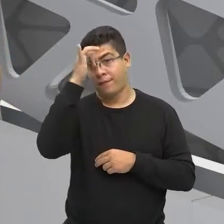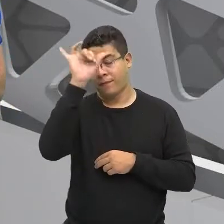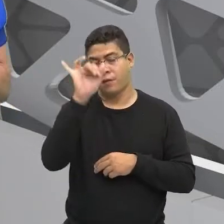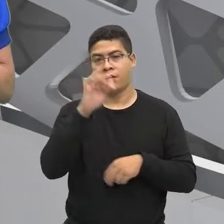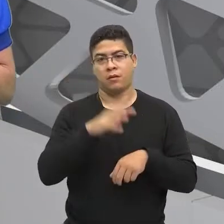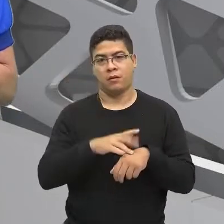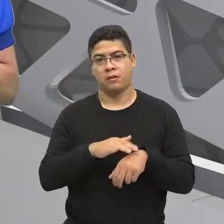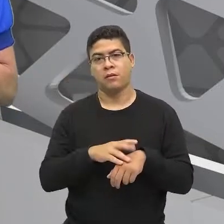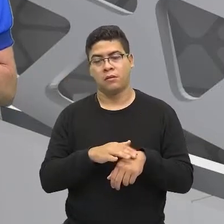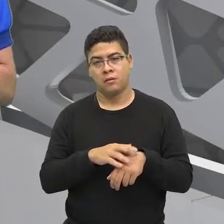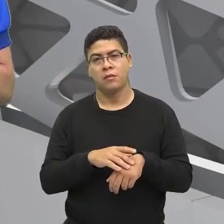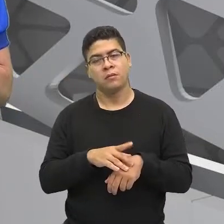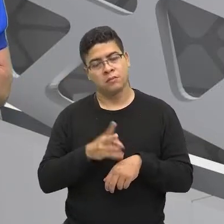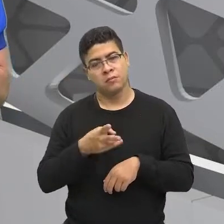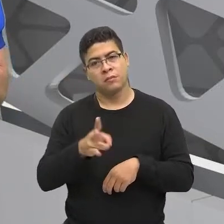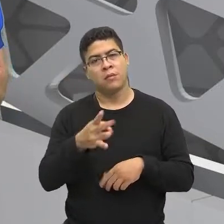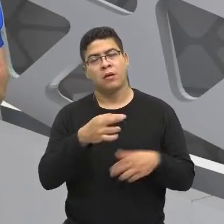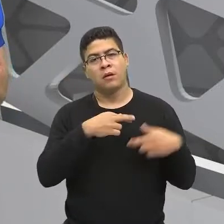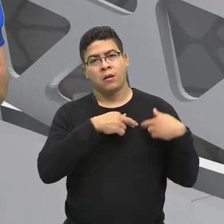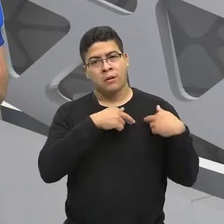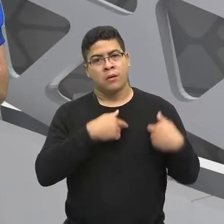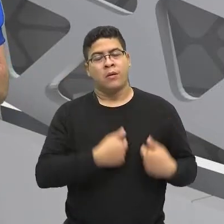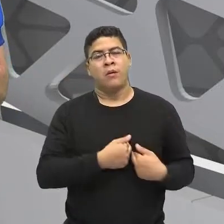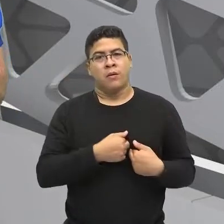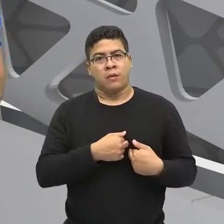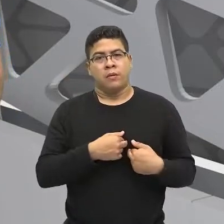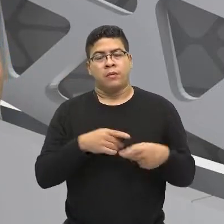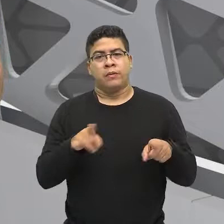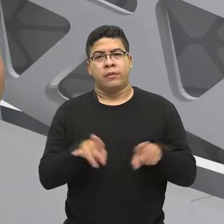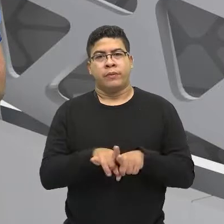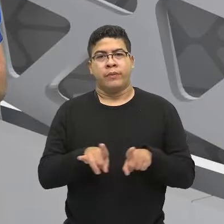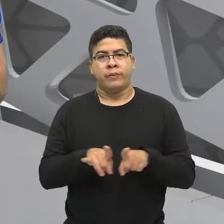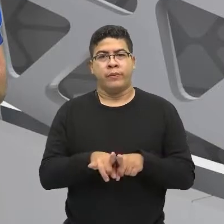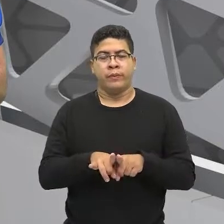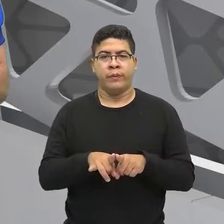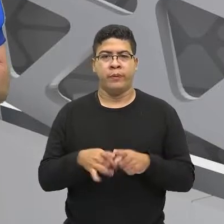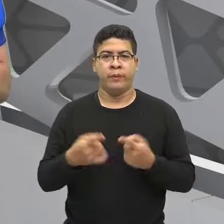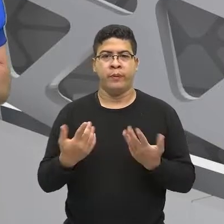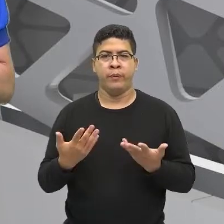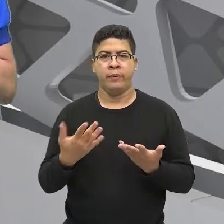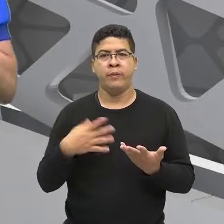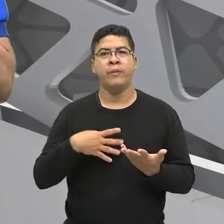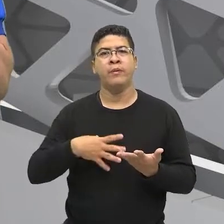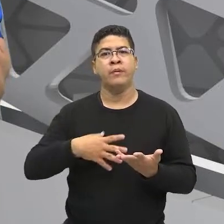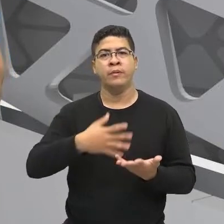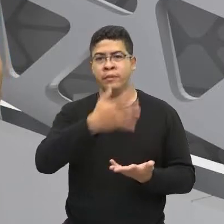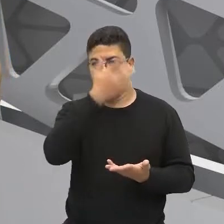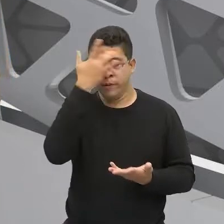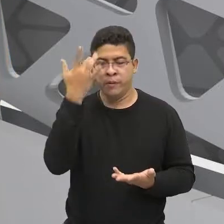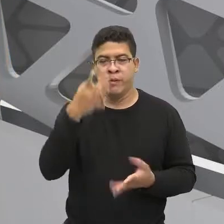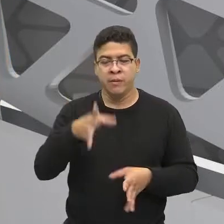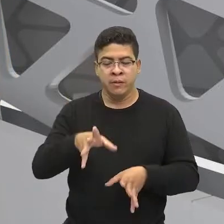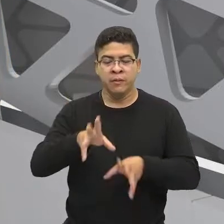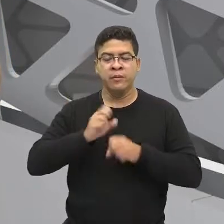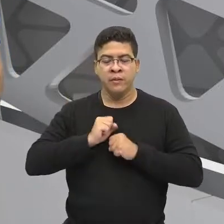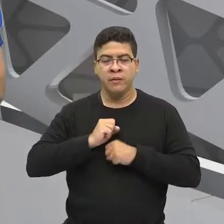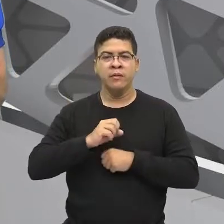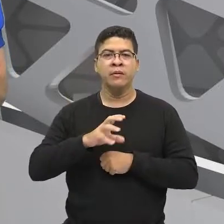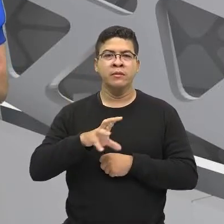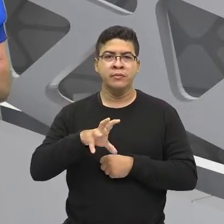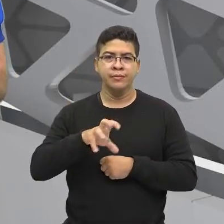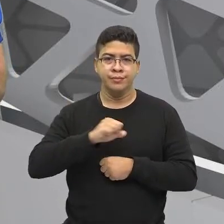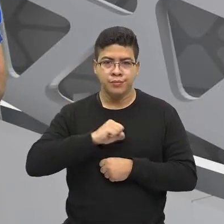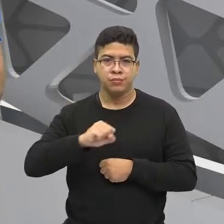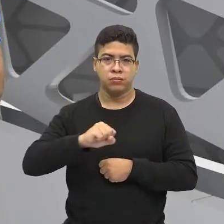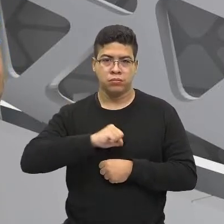principalmente no romantismo, né, eles adquiriam muito a tuberculose, então não tinha